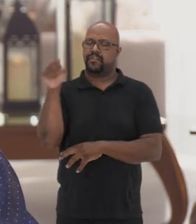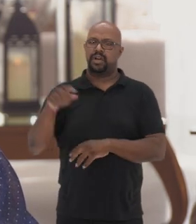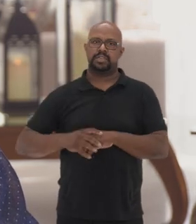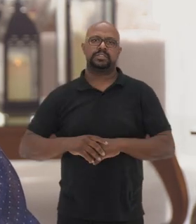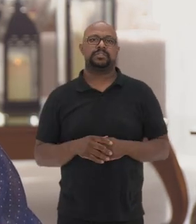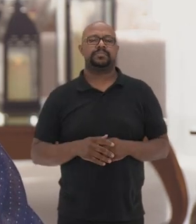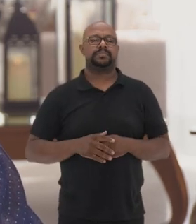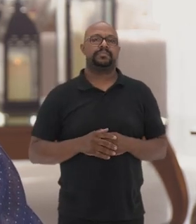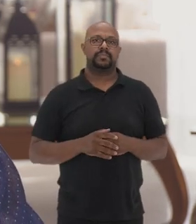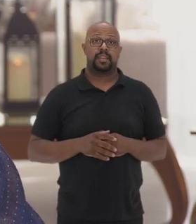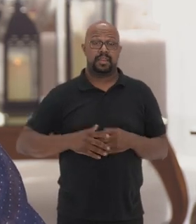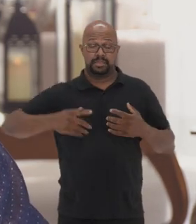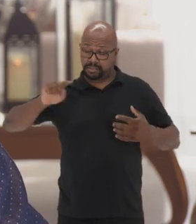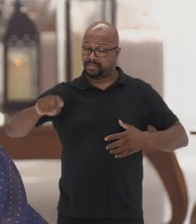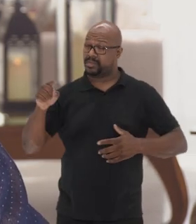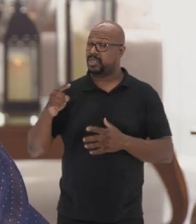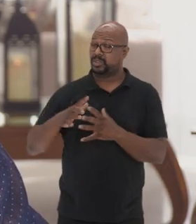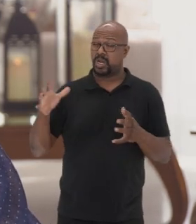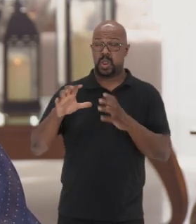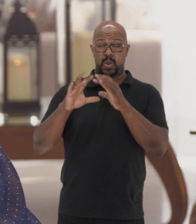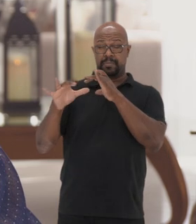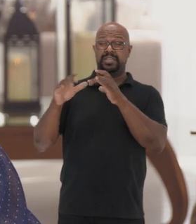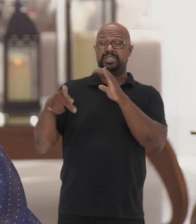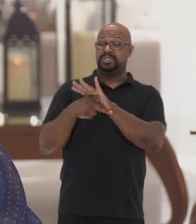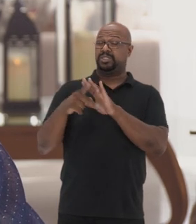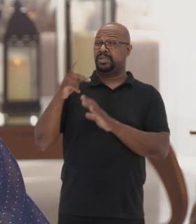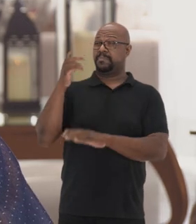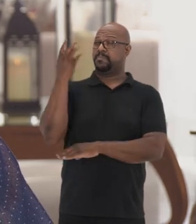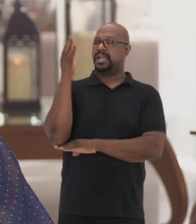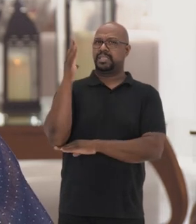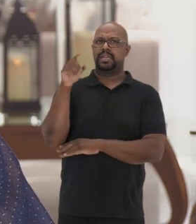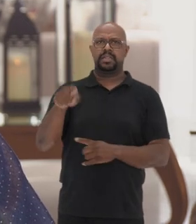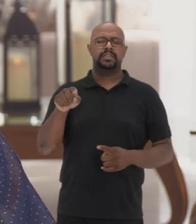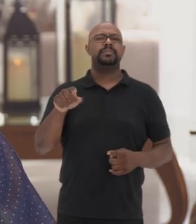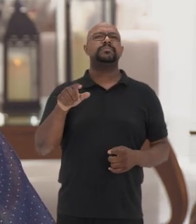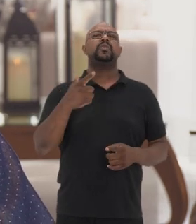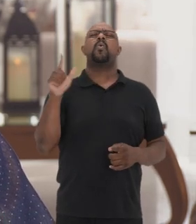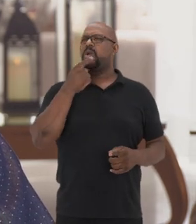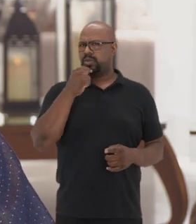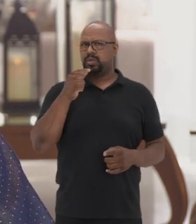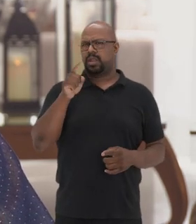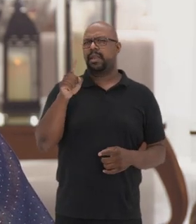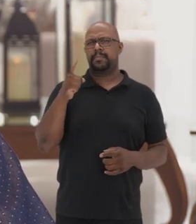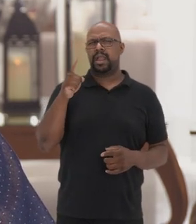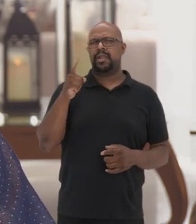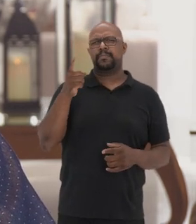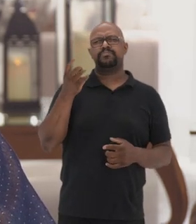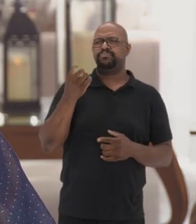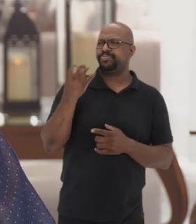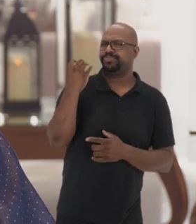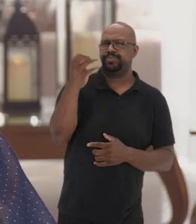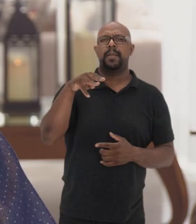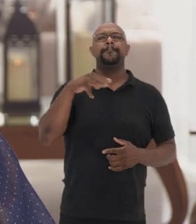bebia para que era uma enormes Trombetas de madeira Jean de ele ri foi outro missionário que escreveu